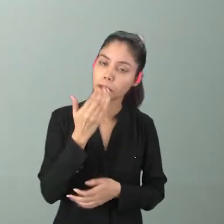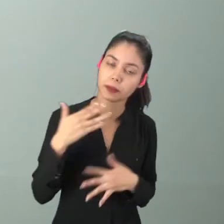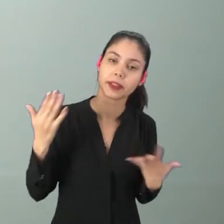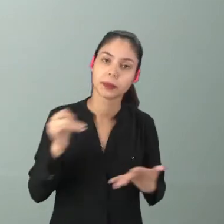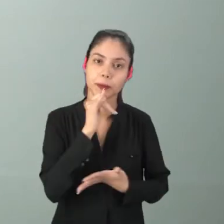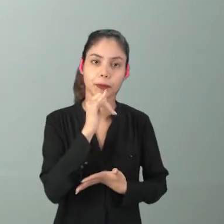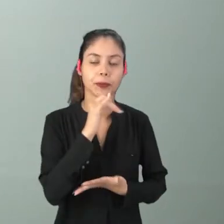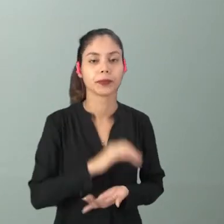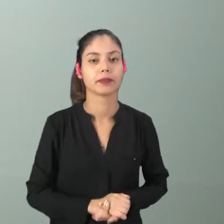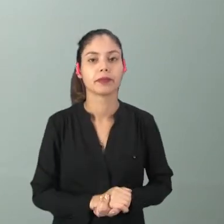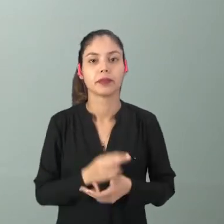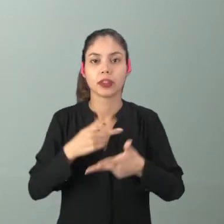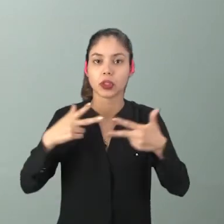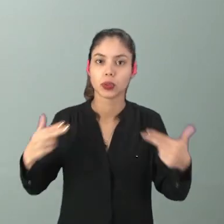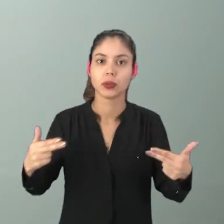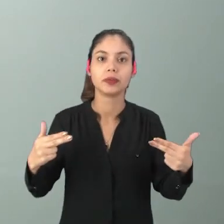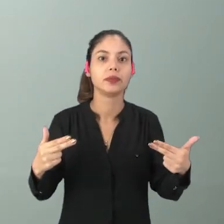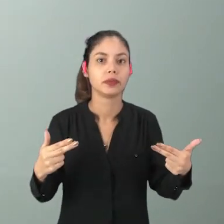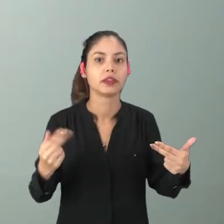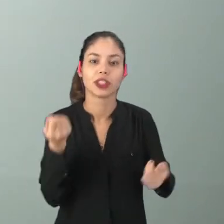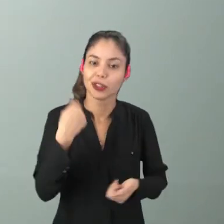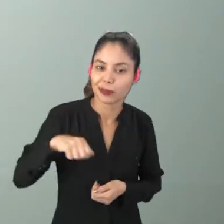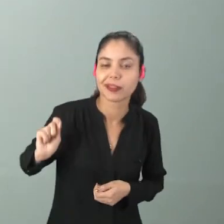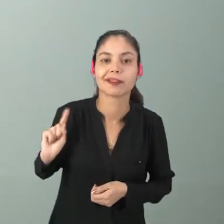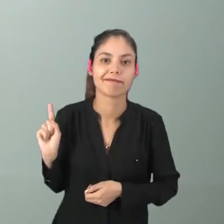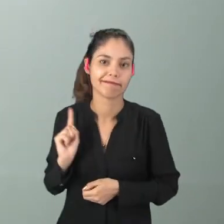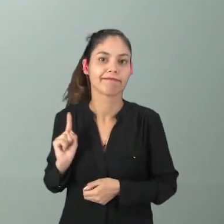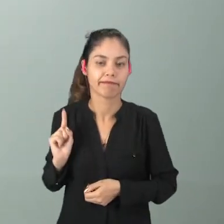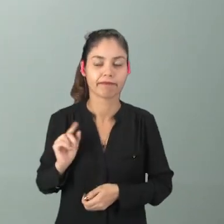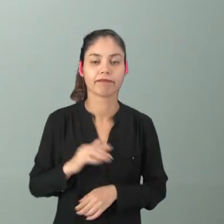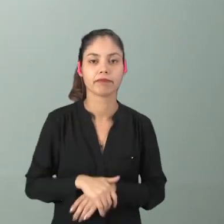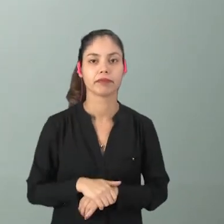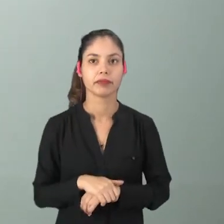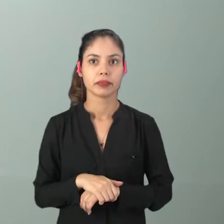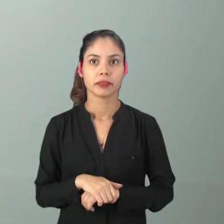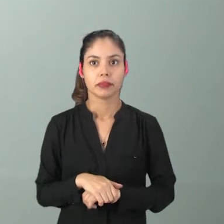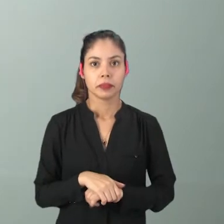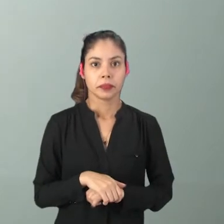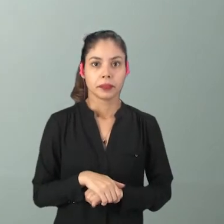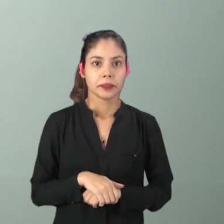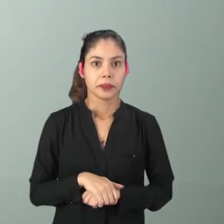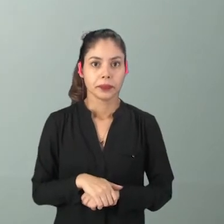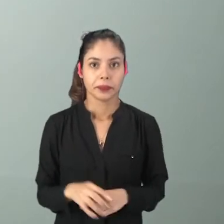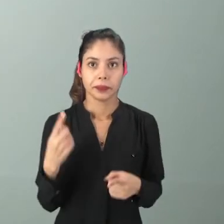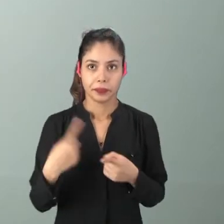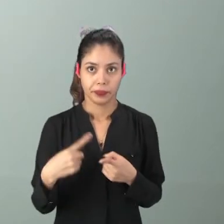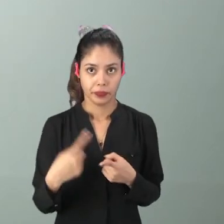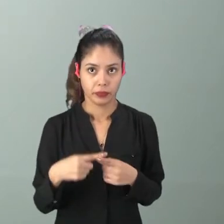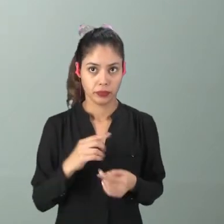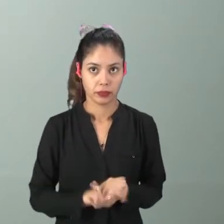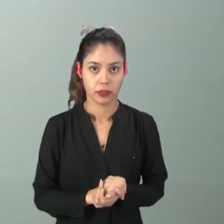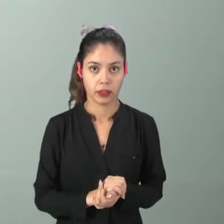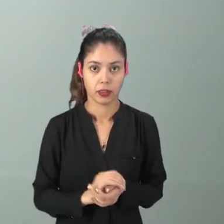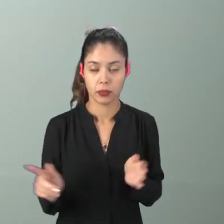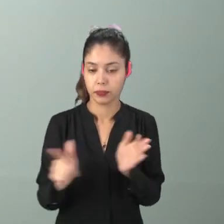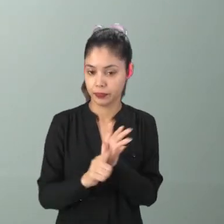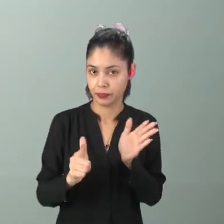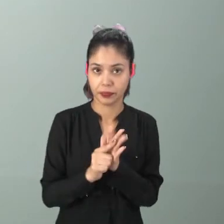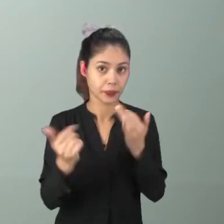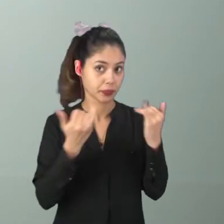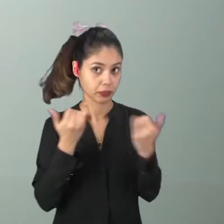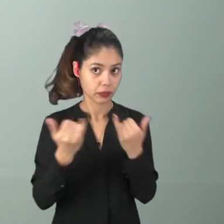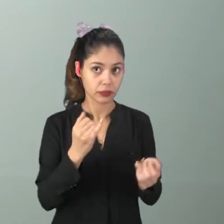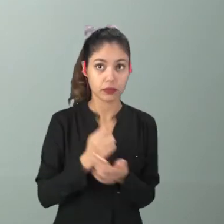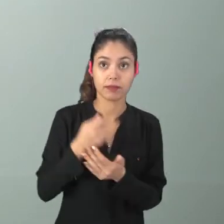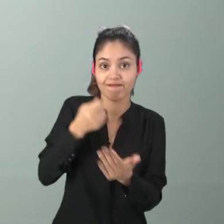alimentos, coisas que não são necessárias, né, que são desnecessárias, porque o papel da propaganda é convencer